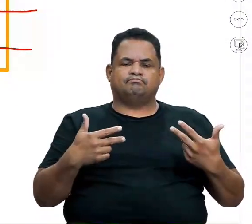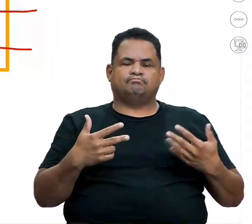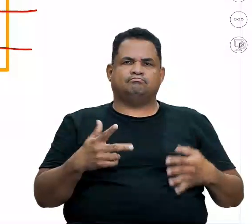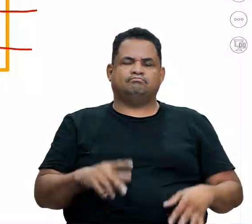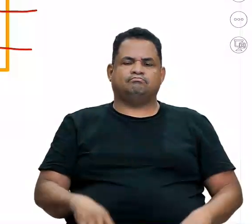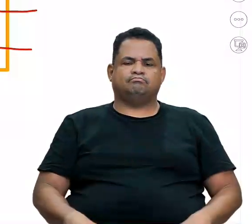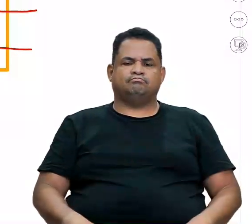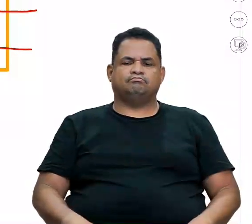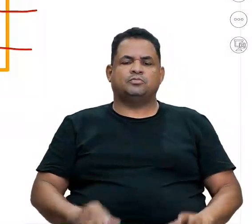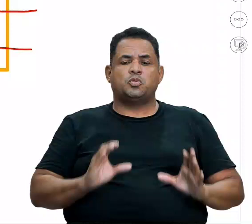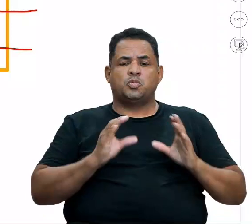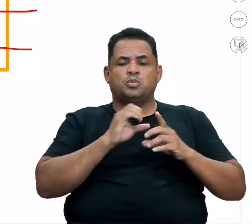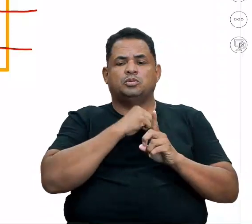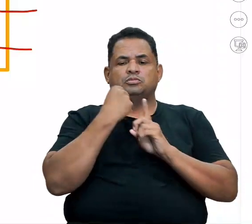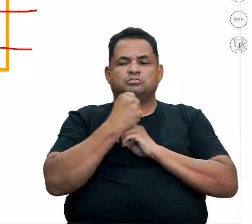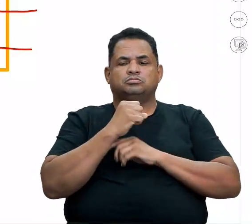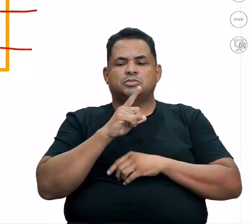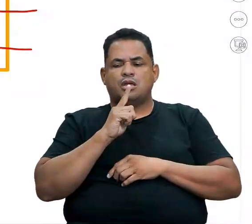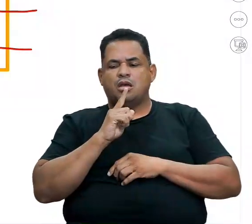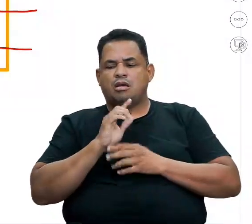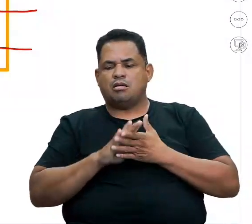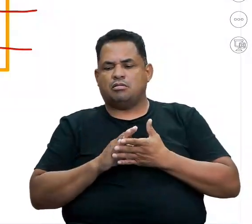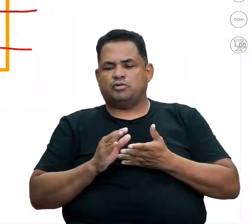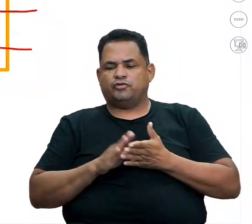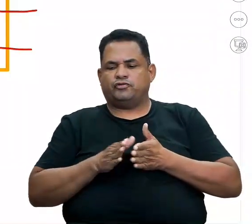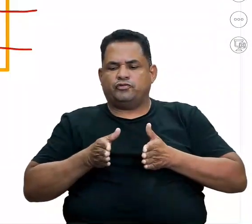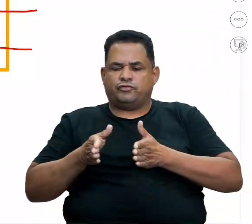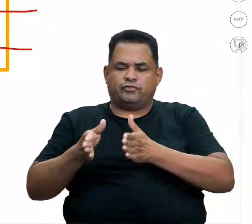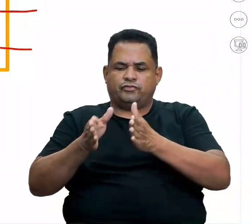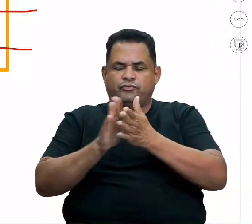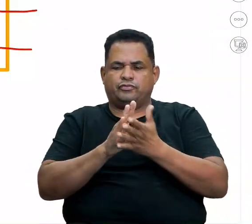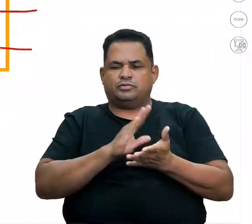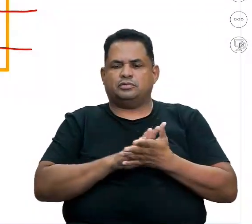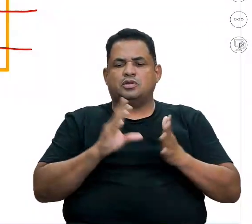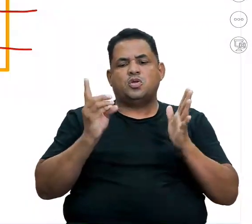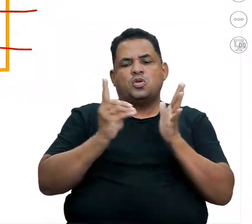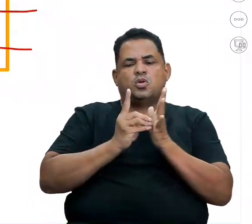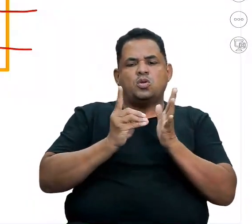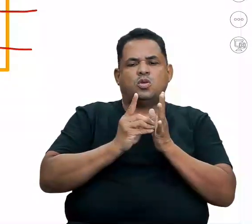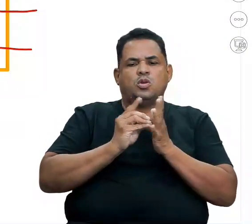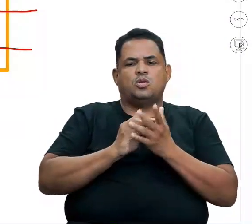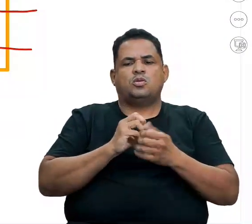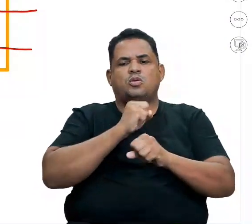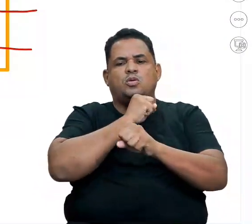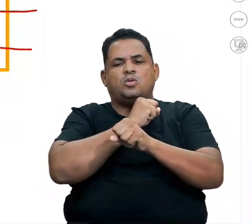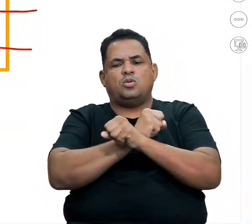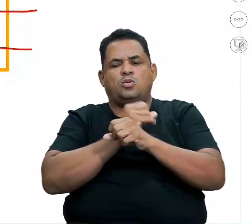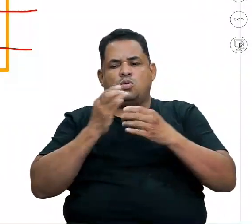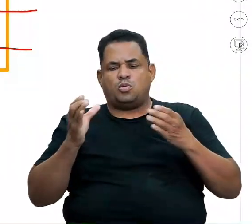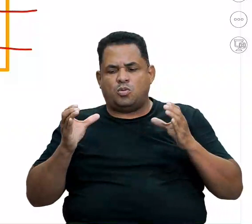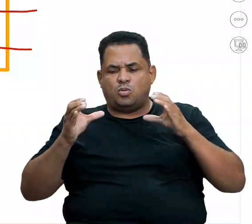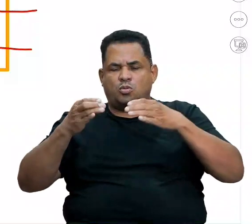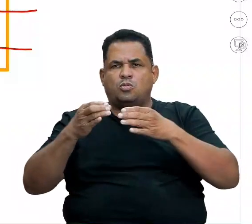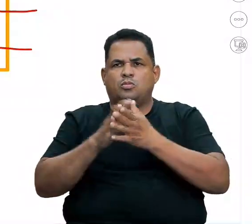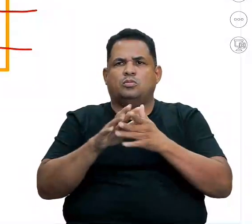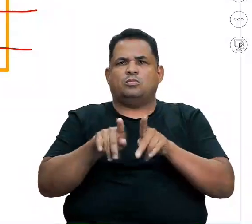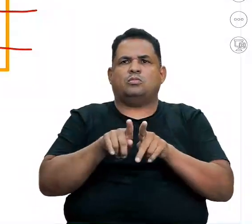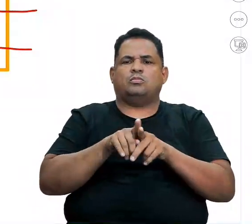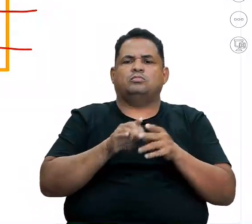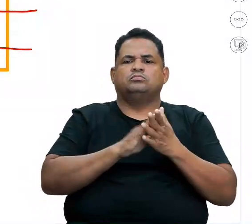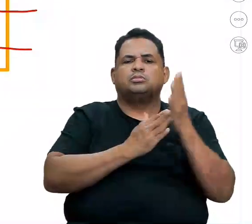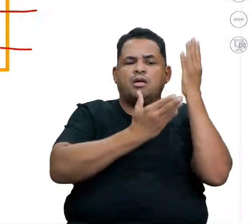no grupo social ribeirinho, no grupo social indígena, no grupo social quilombola, nos grupos sociais seringueiro.